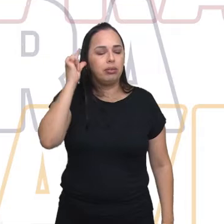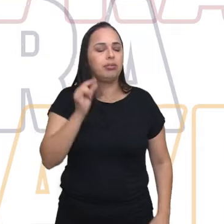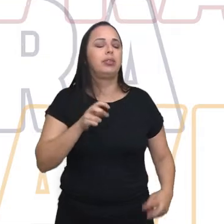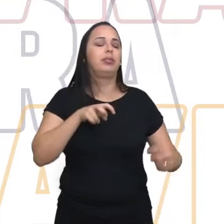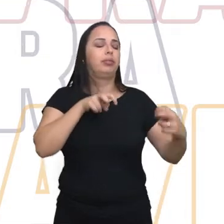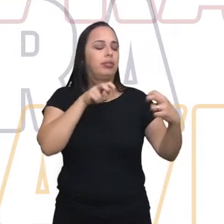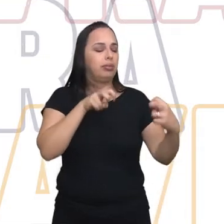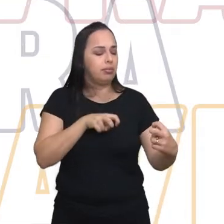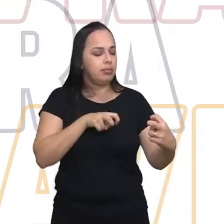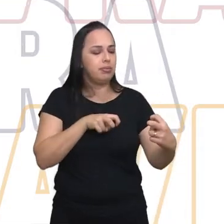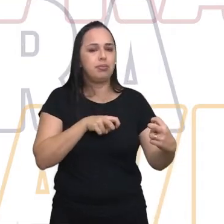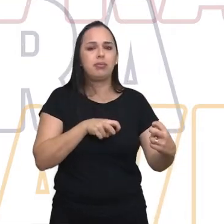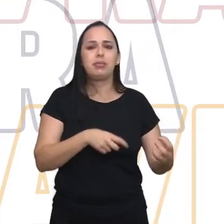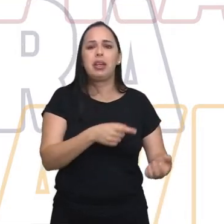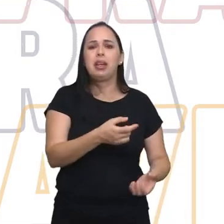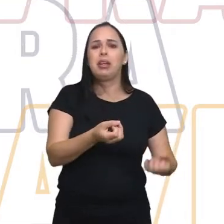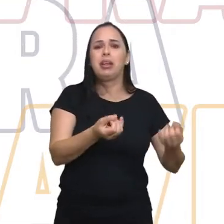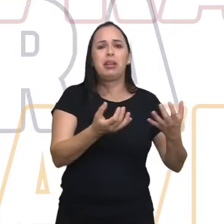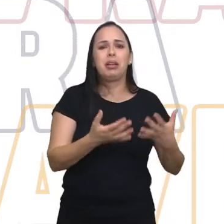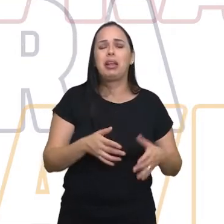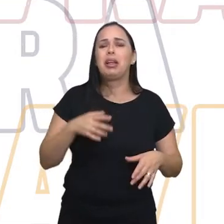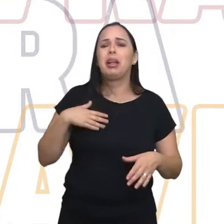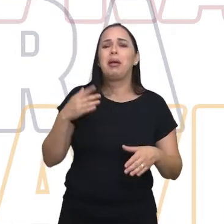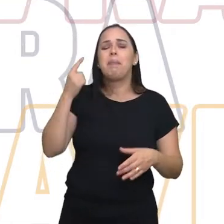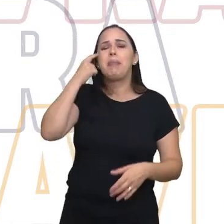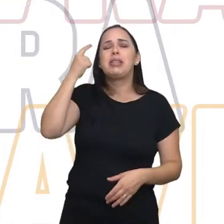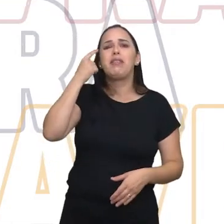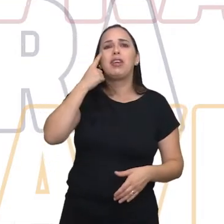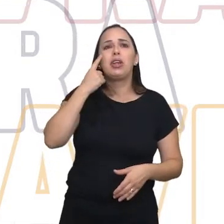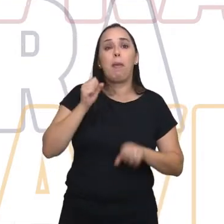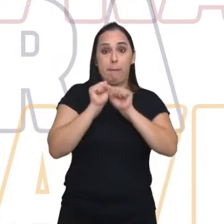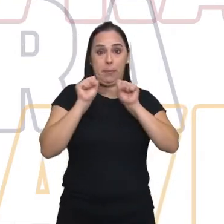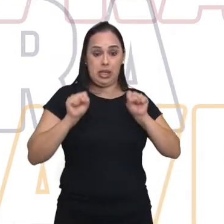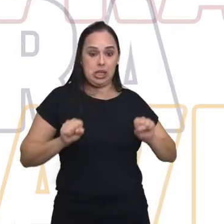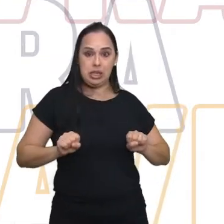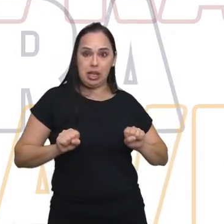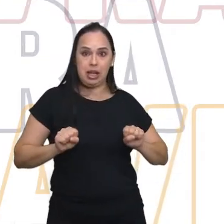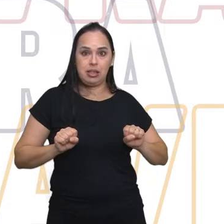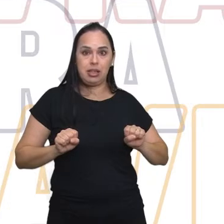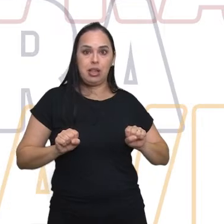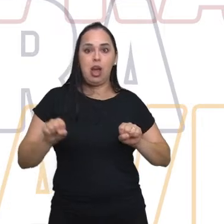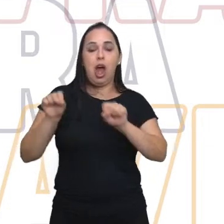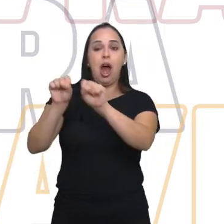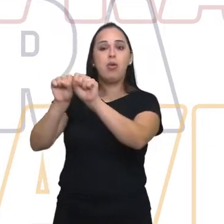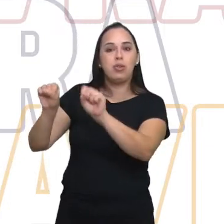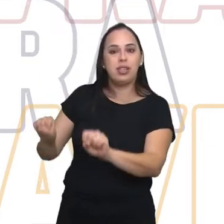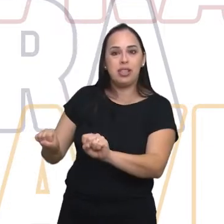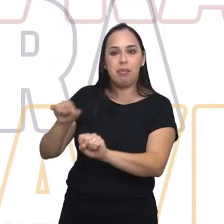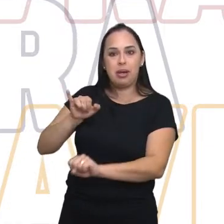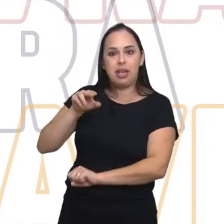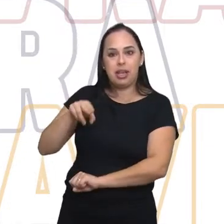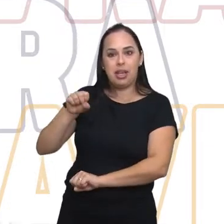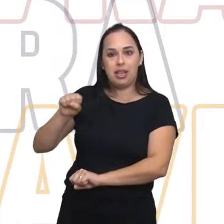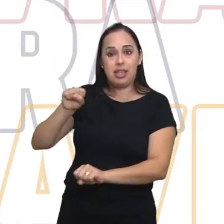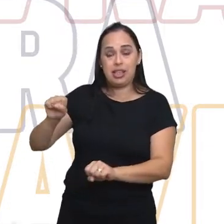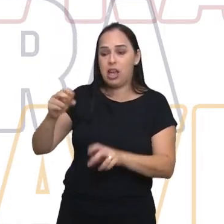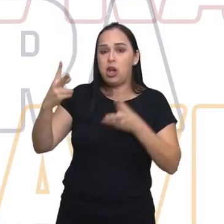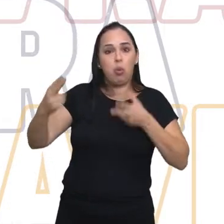eu sentei ele falava assim para mim, está tudo no computador. Ele entendia que o meu sistema era interligado ao sistema